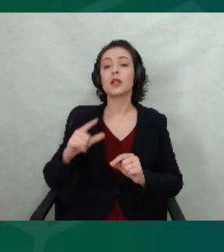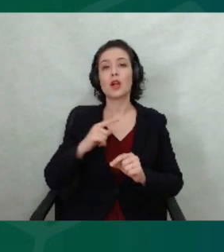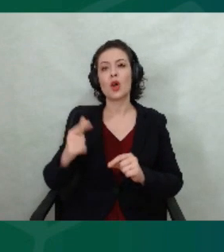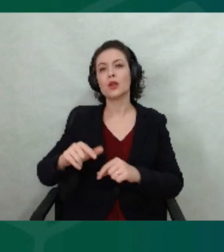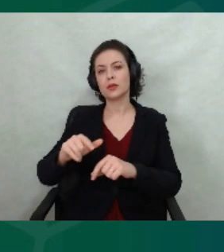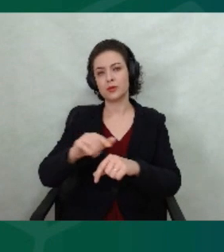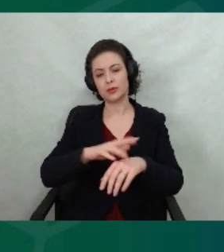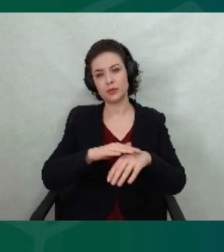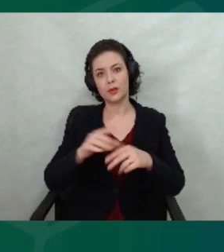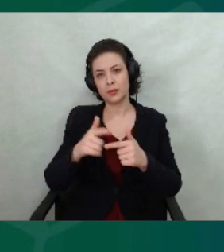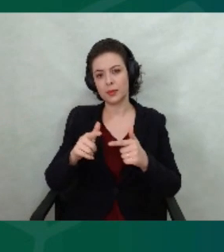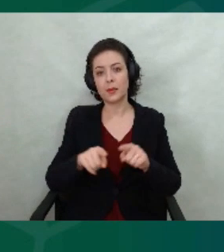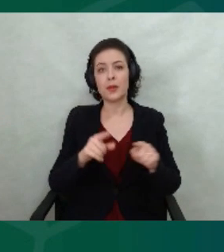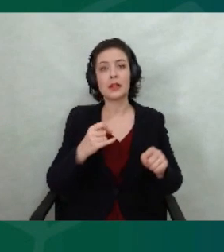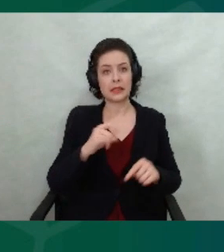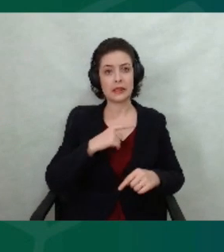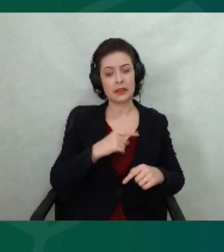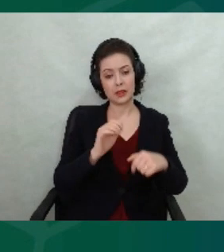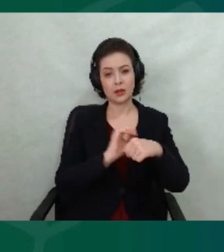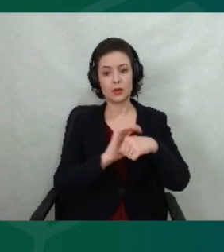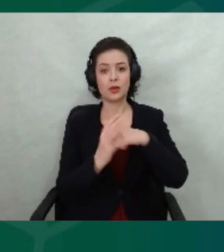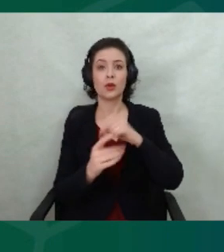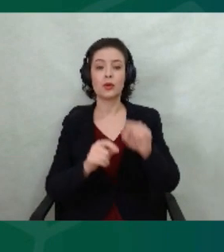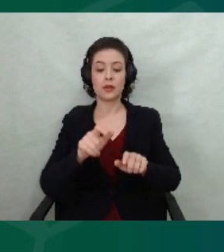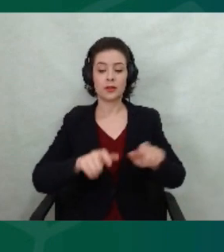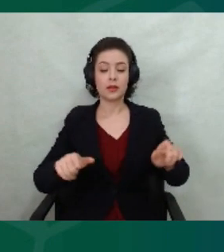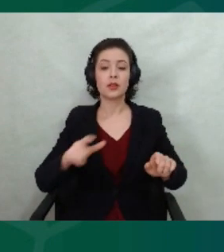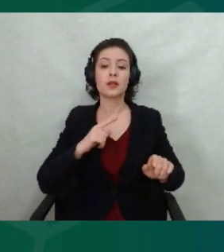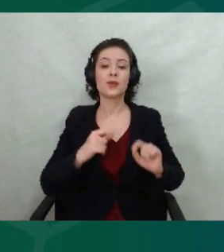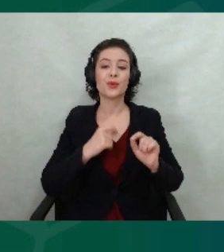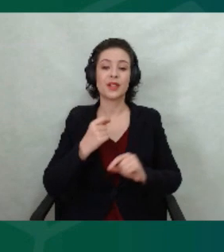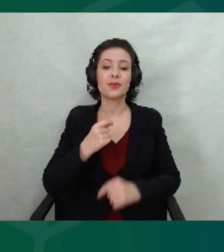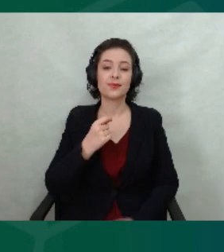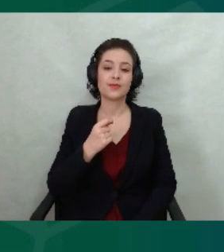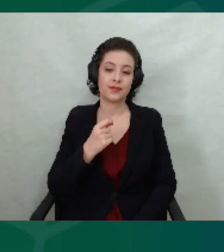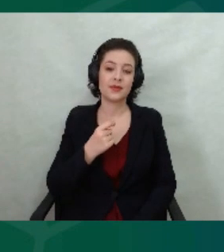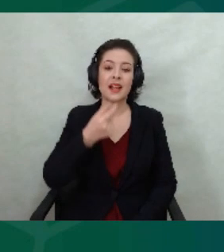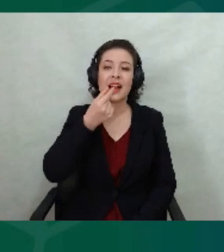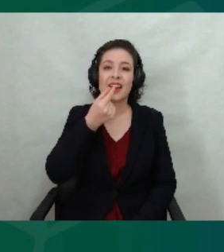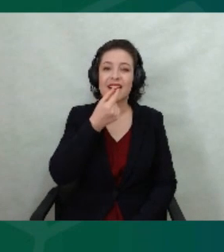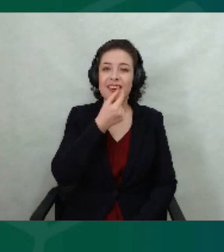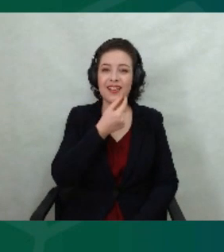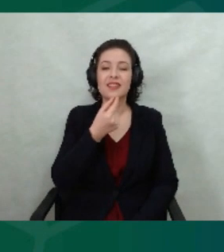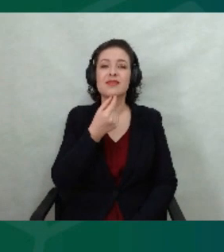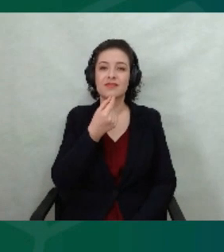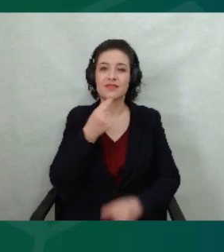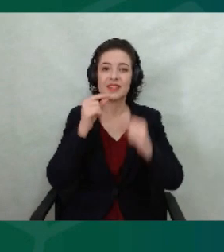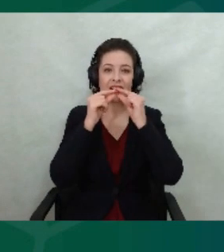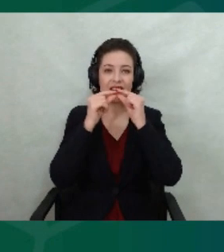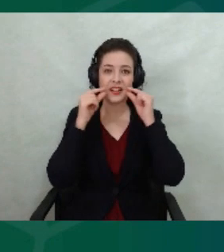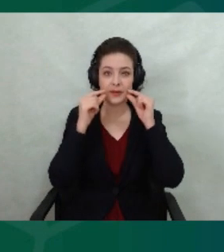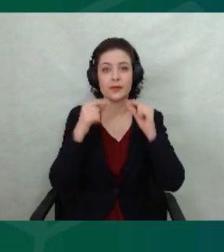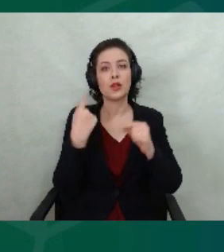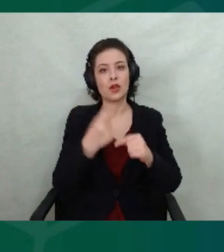com COVID, são os pacientes que têm os braques ortodônticos. É um protocolo que a gente tira do